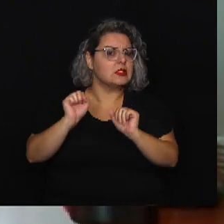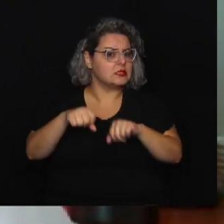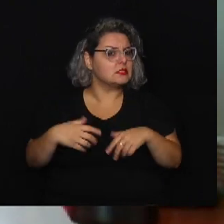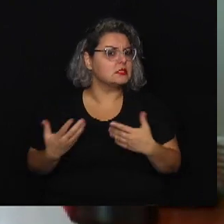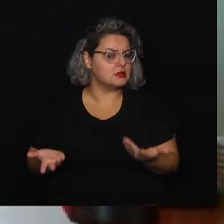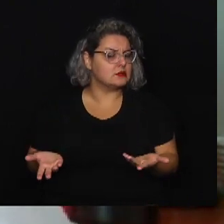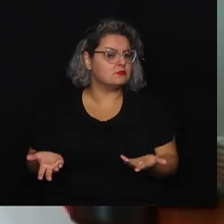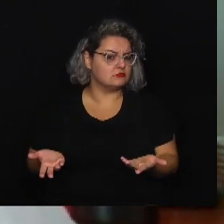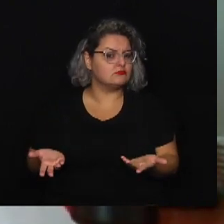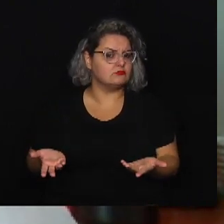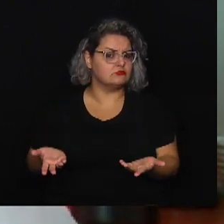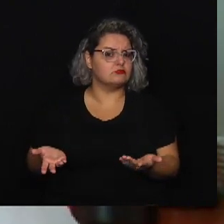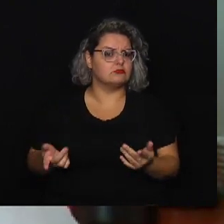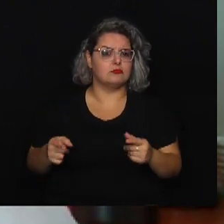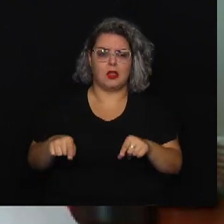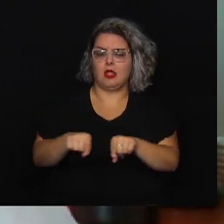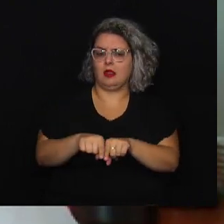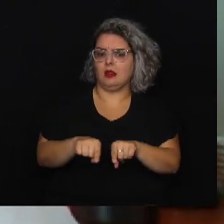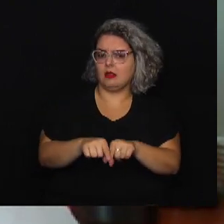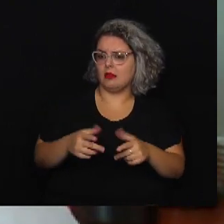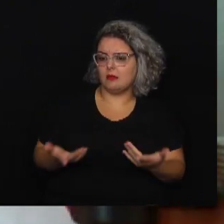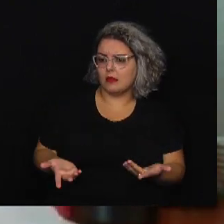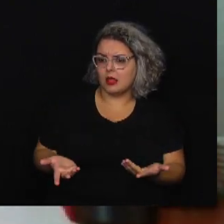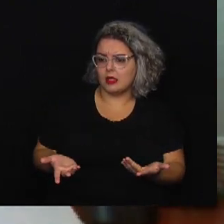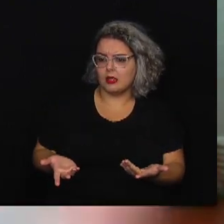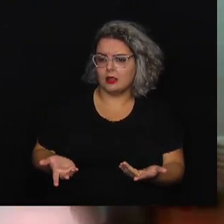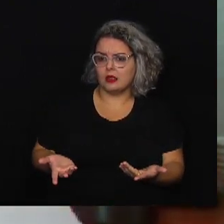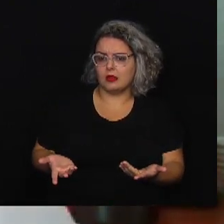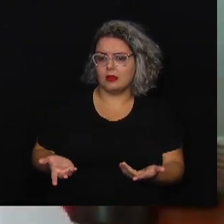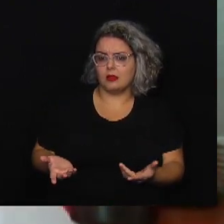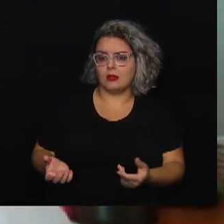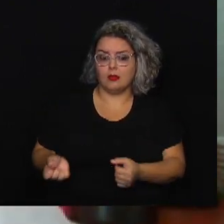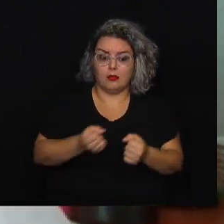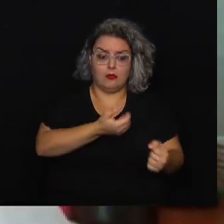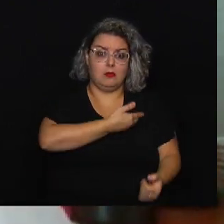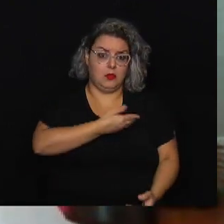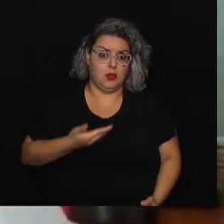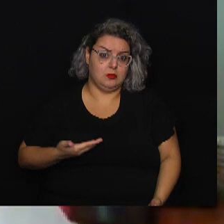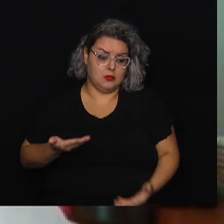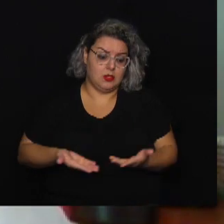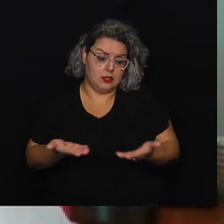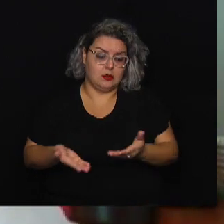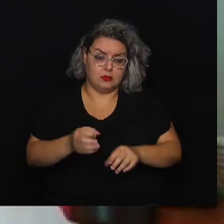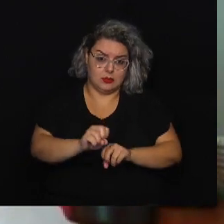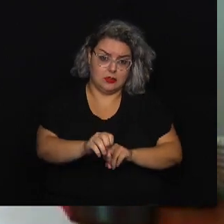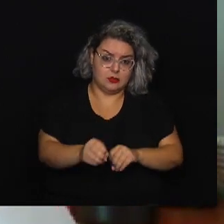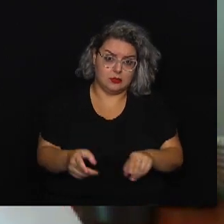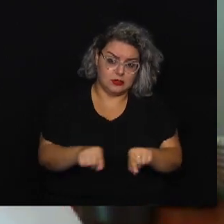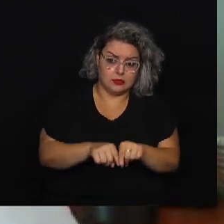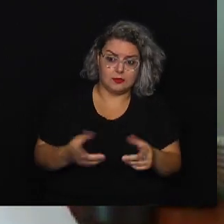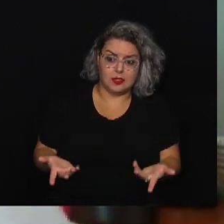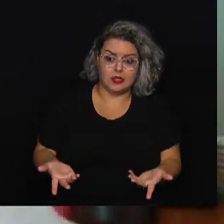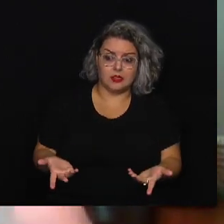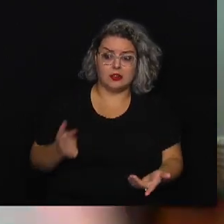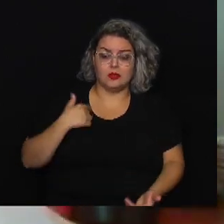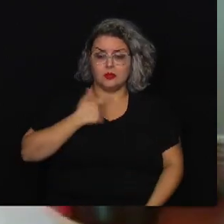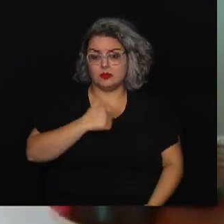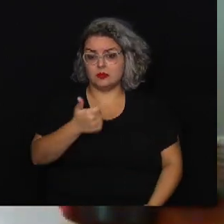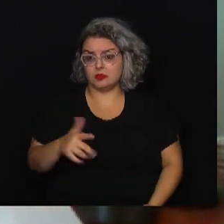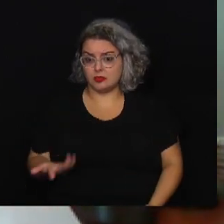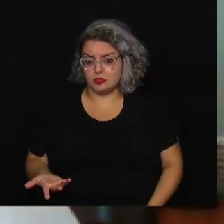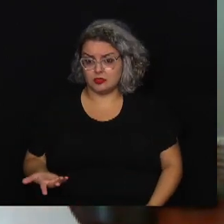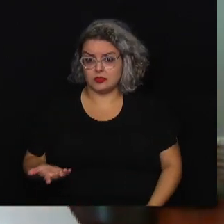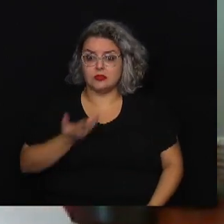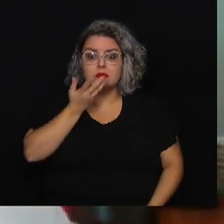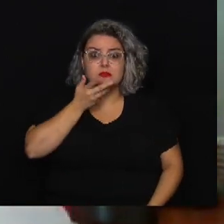né? Inclusive o poder público que cuida da educação. Sim. Né? Nós vamos continuar botando as crianças ali